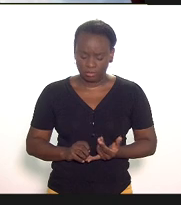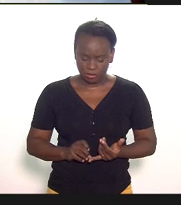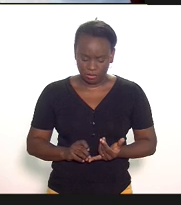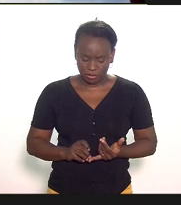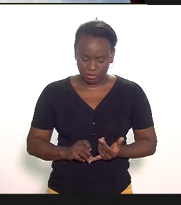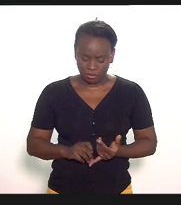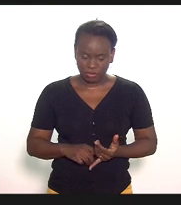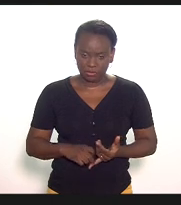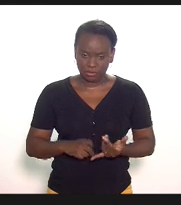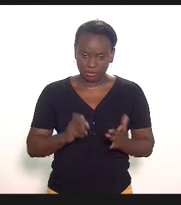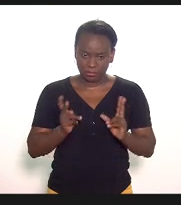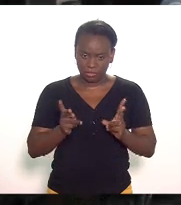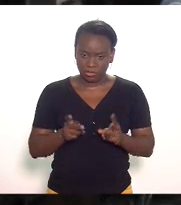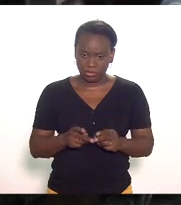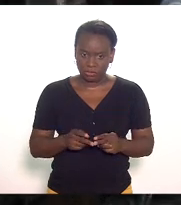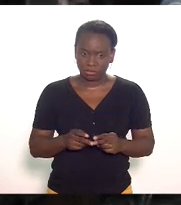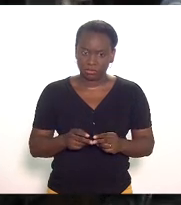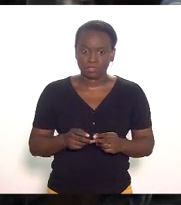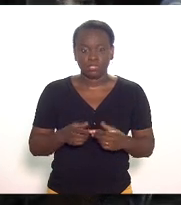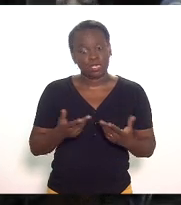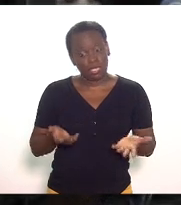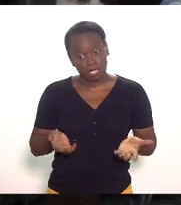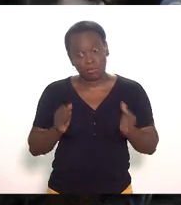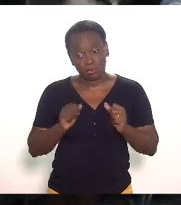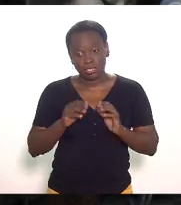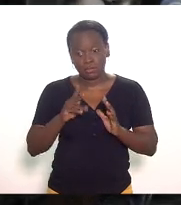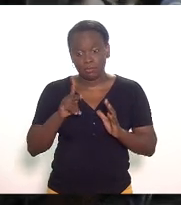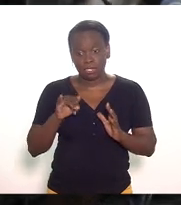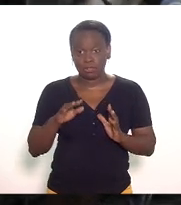senhor mesmo tirou uma emenda. A pauta aqui caiu, pode ser, né?